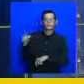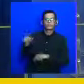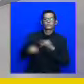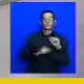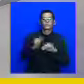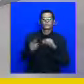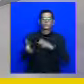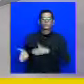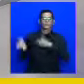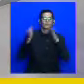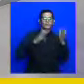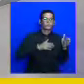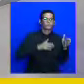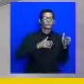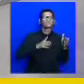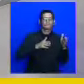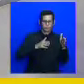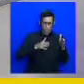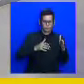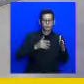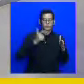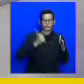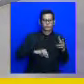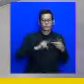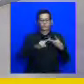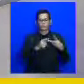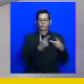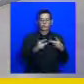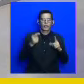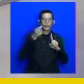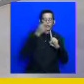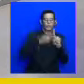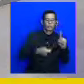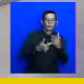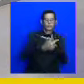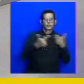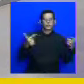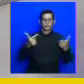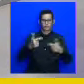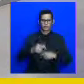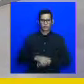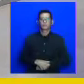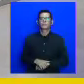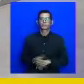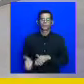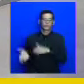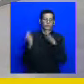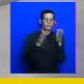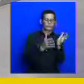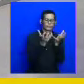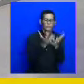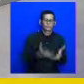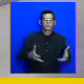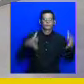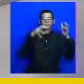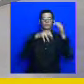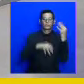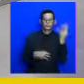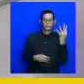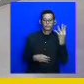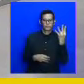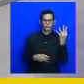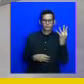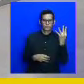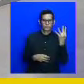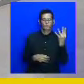passaremos à segunda e última etapa do sorteio, o sorteio do mês da sorte. O globo número 4, preparado,